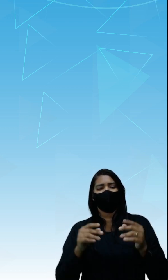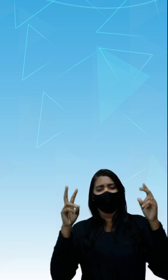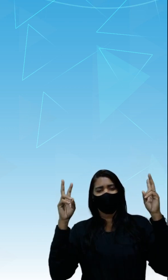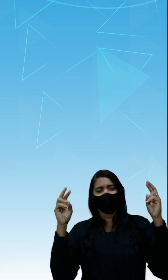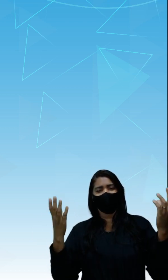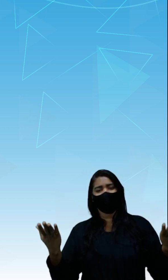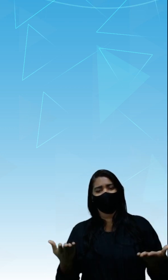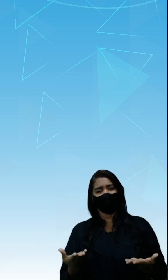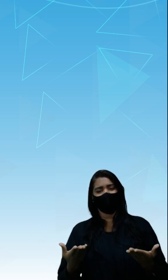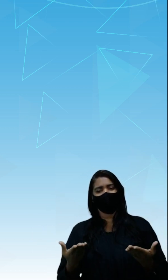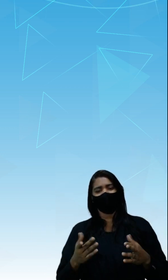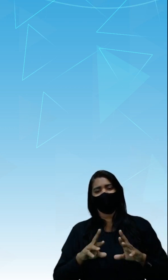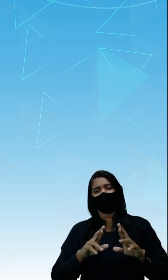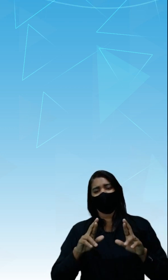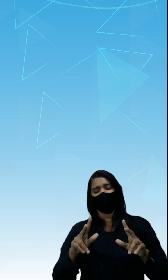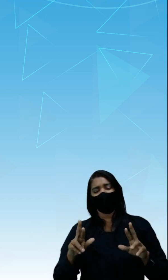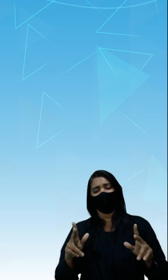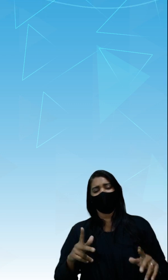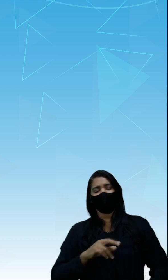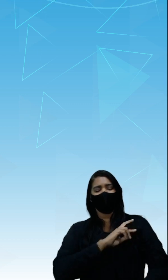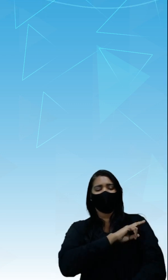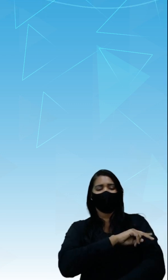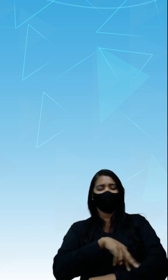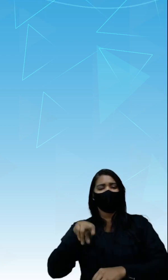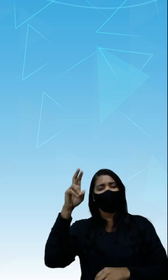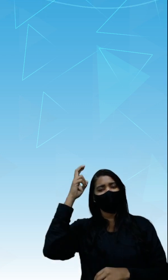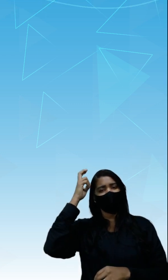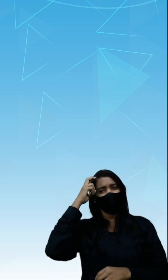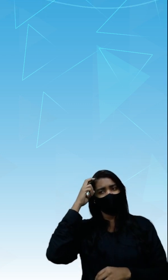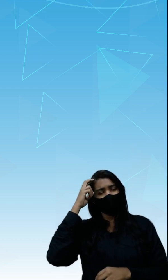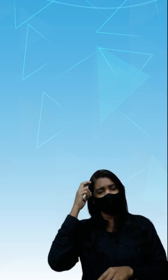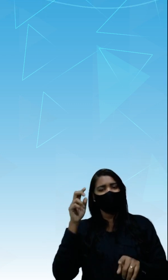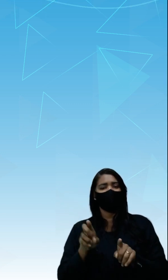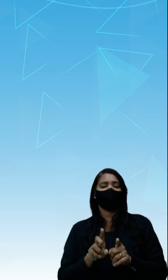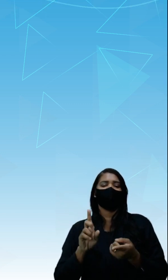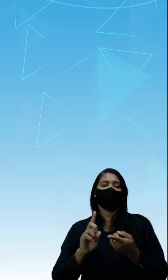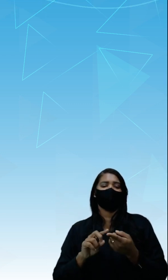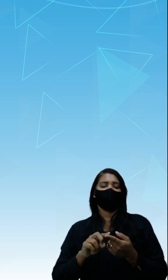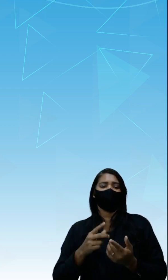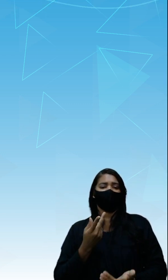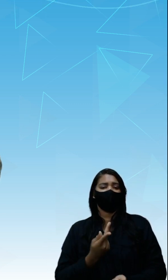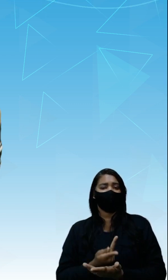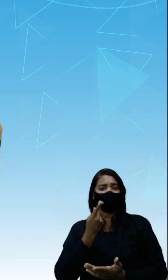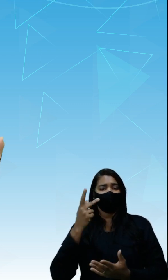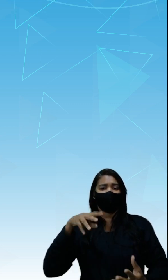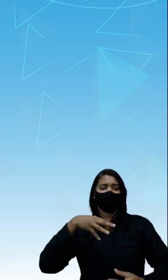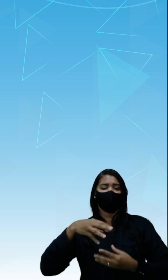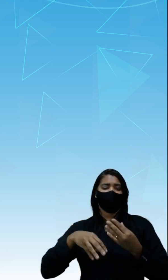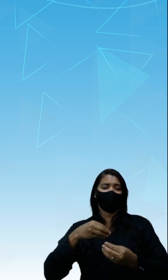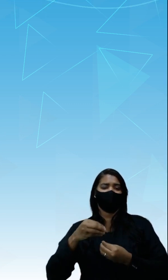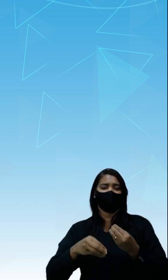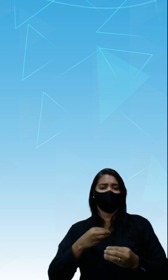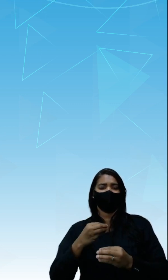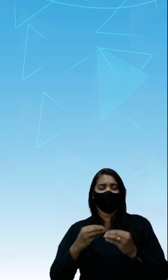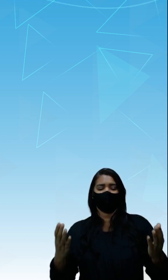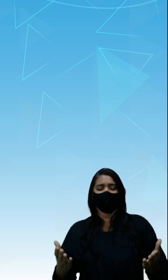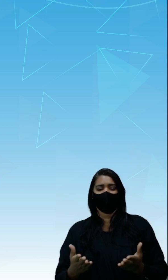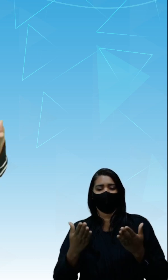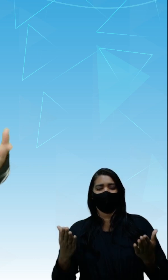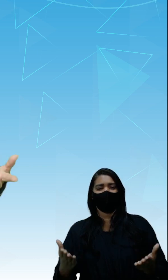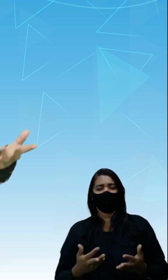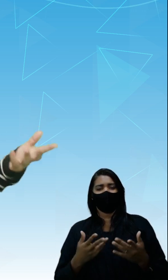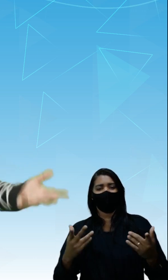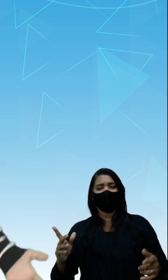hoje, é para ver a diversidade de raças, culturas e etnias, que é o resultado de uma miscigenação que promoveu